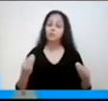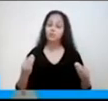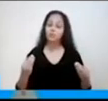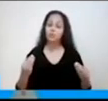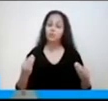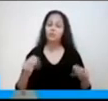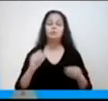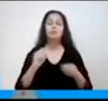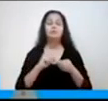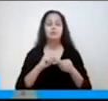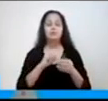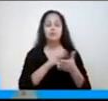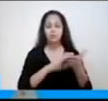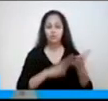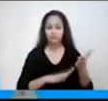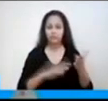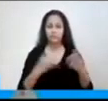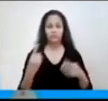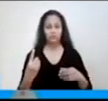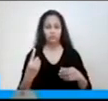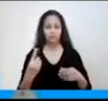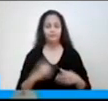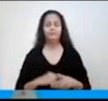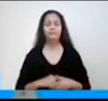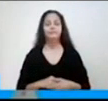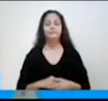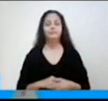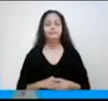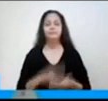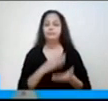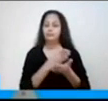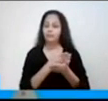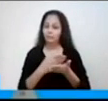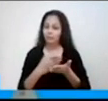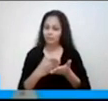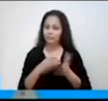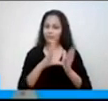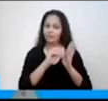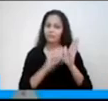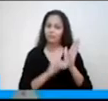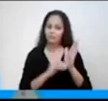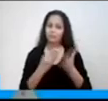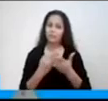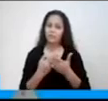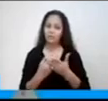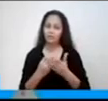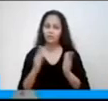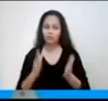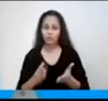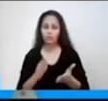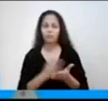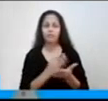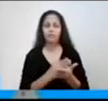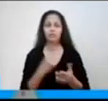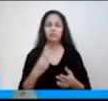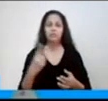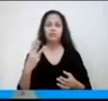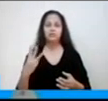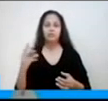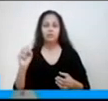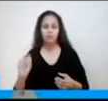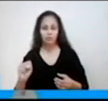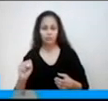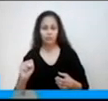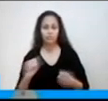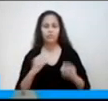como a gente resolver a atividade 1. Então, vamos iniciar o conteúdo da aula de hoje, página 238,